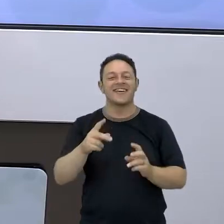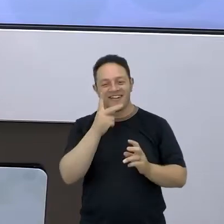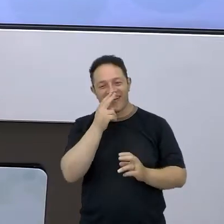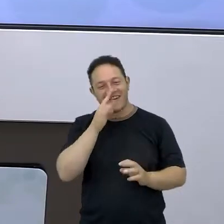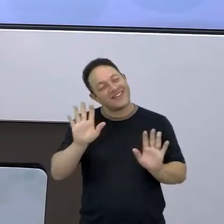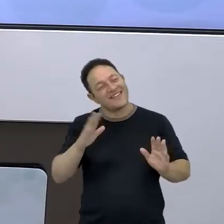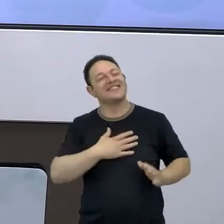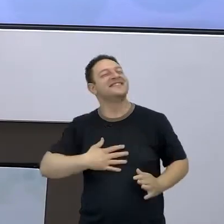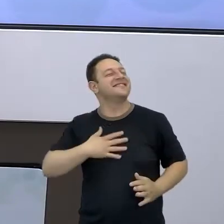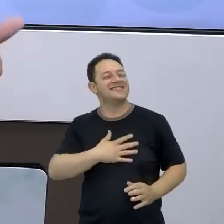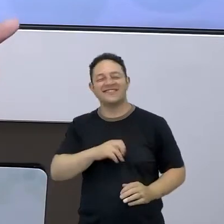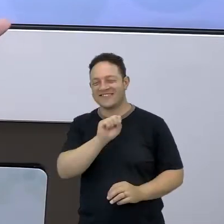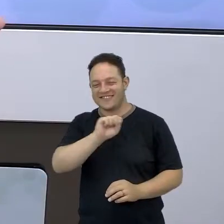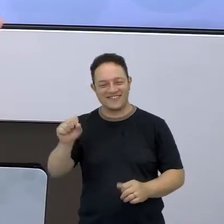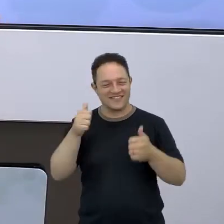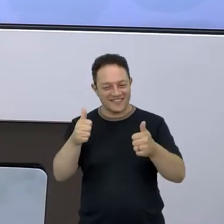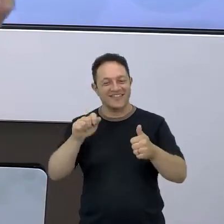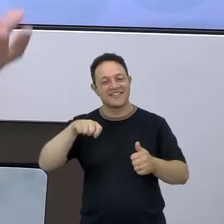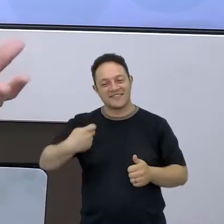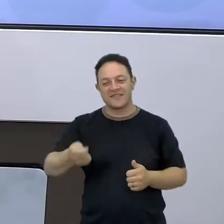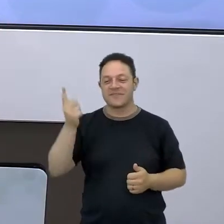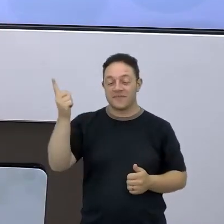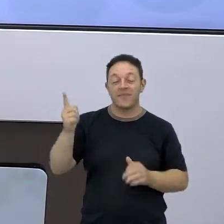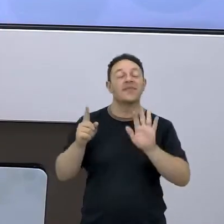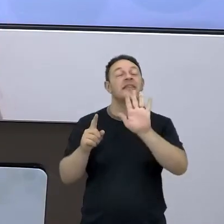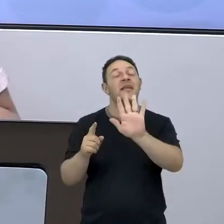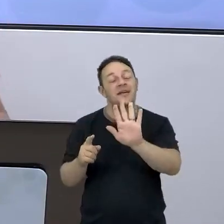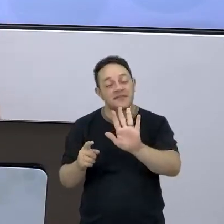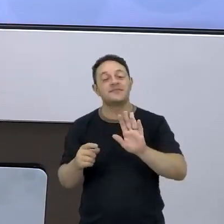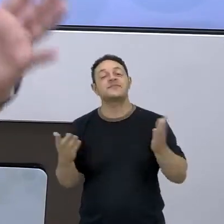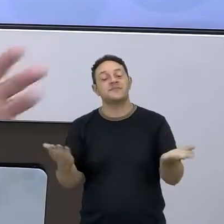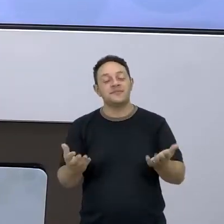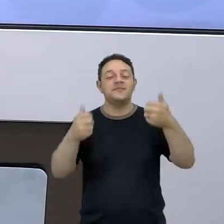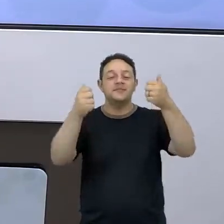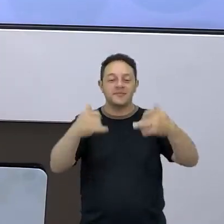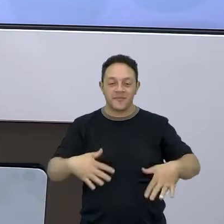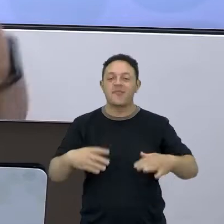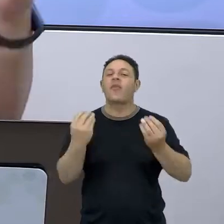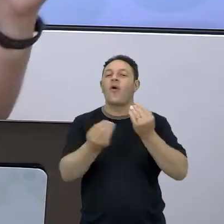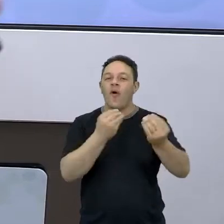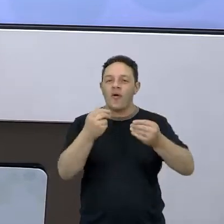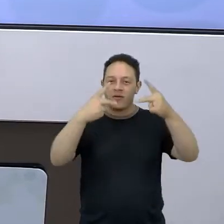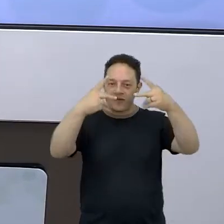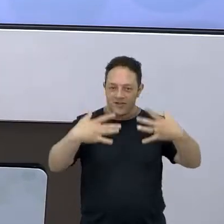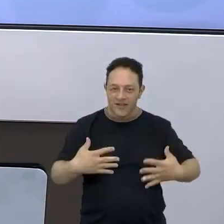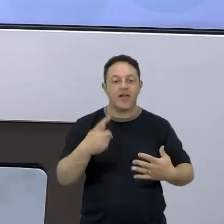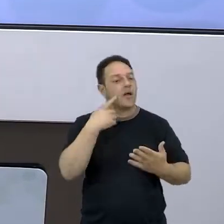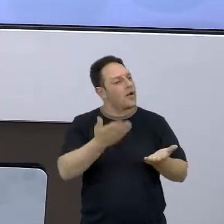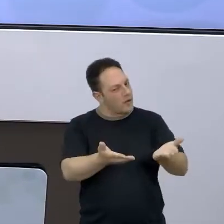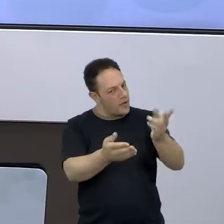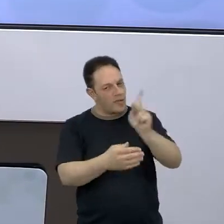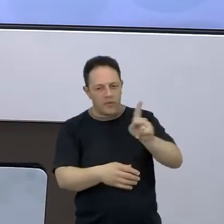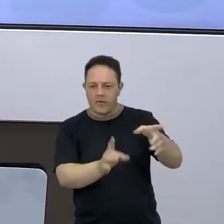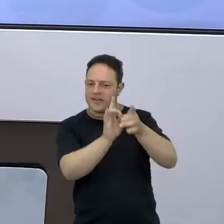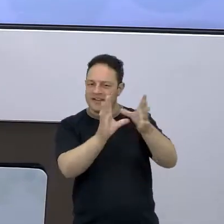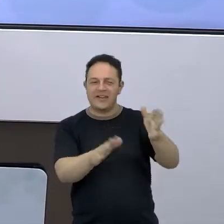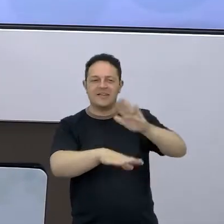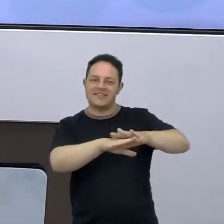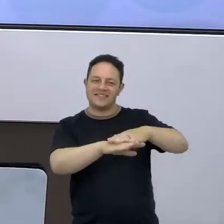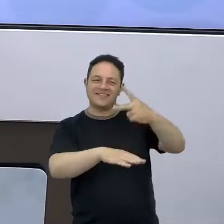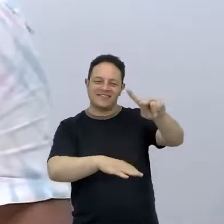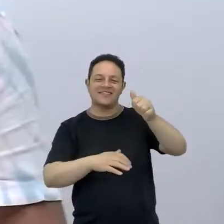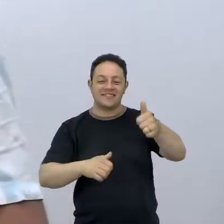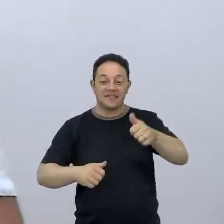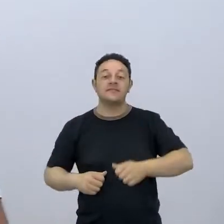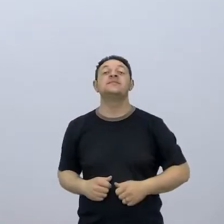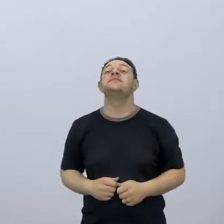eu adorei, tá ótimo. E tô aqui hoje para falar aí sobre a programação, sobre o Scratch. Então, Tony, pode apresentar. Eu tô aqui só para ajudar, tá e